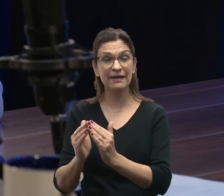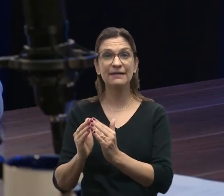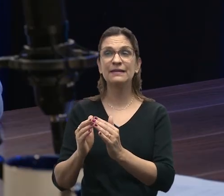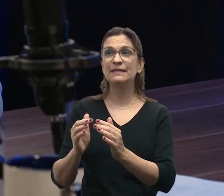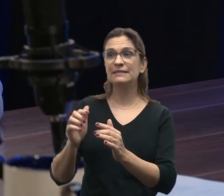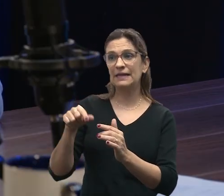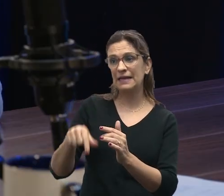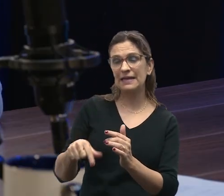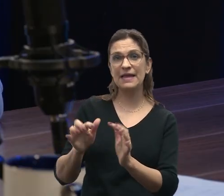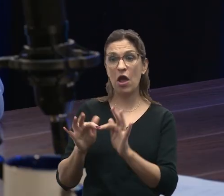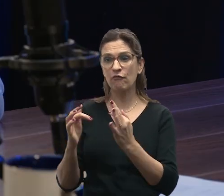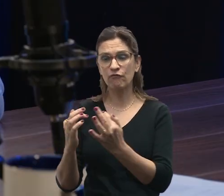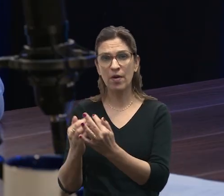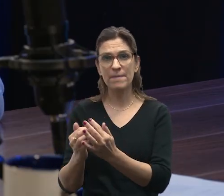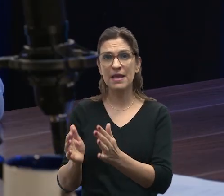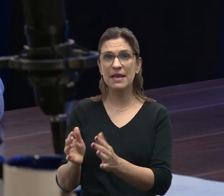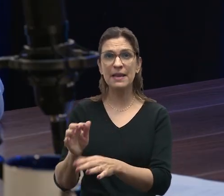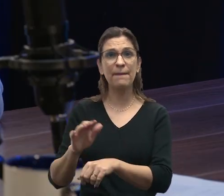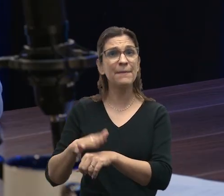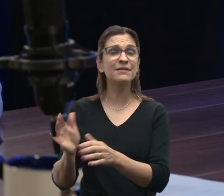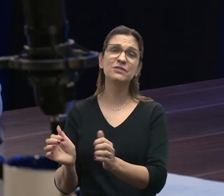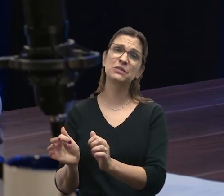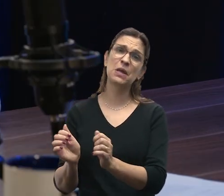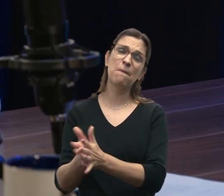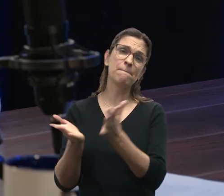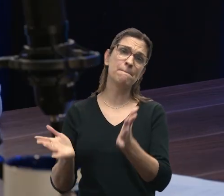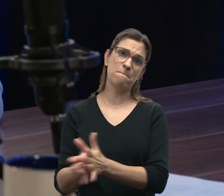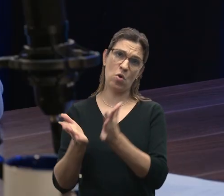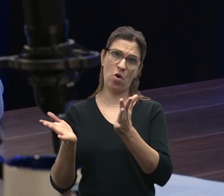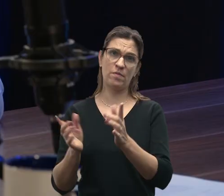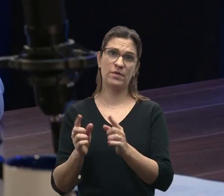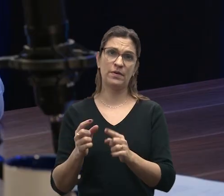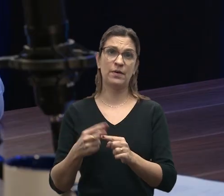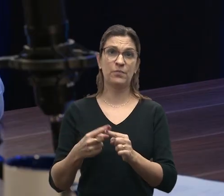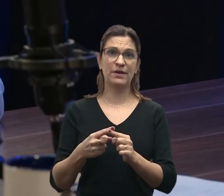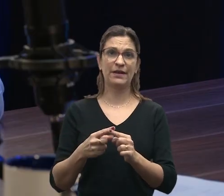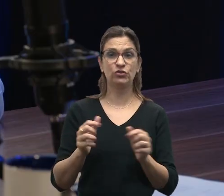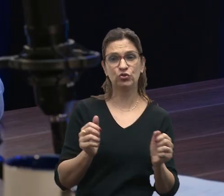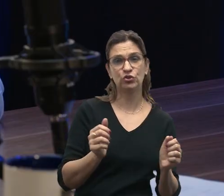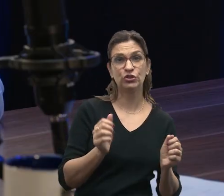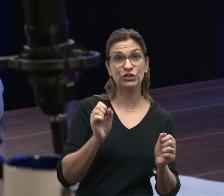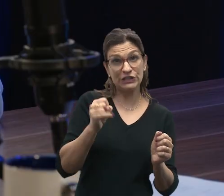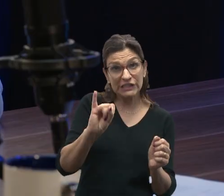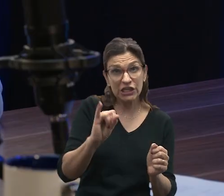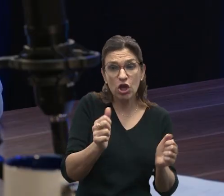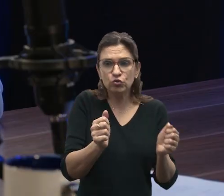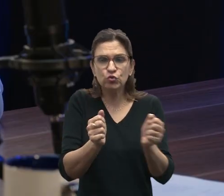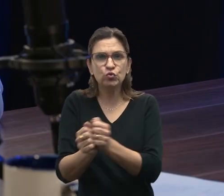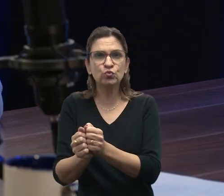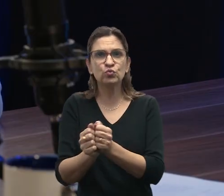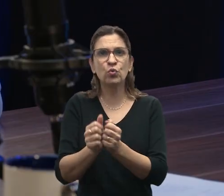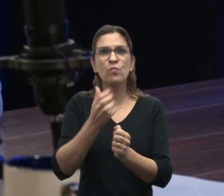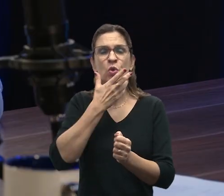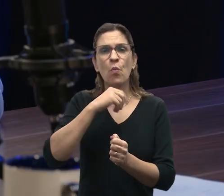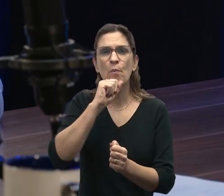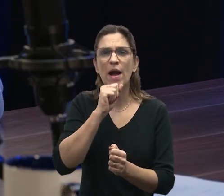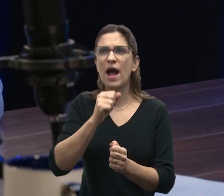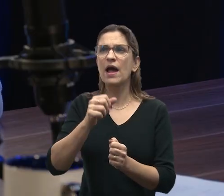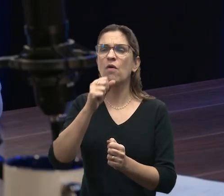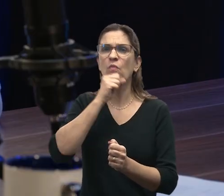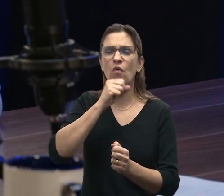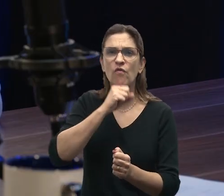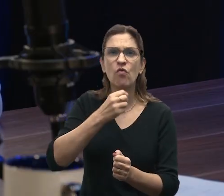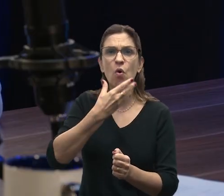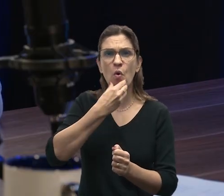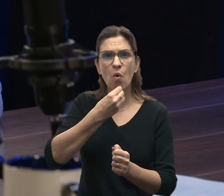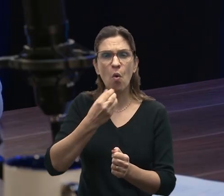se a gente tivesse o concurso do pai, o concurso do avô ali naquela casa, naquele lar, nós teríamos com